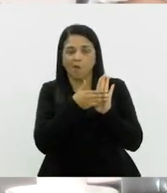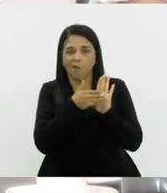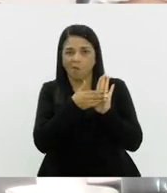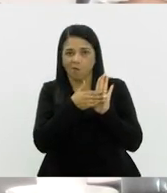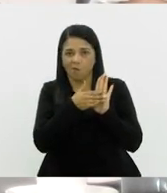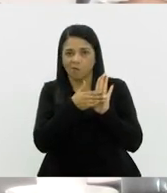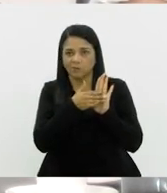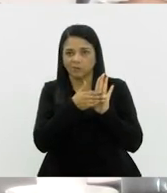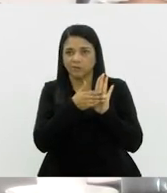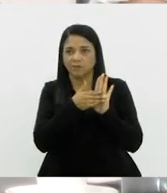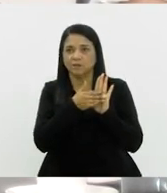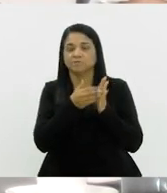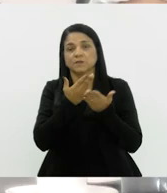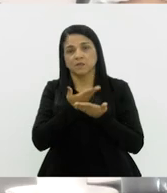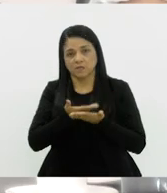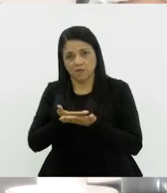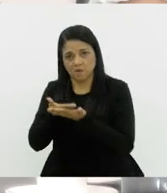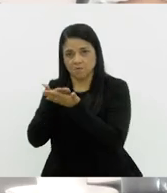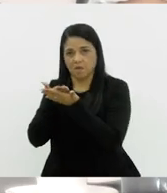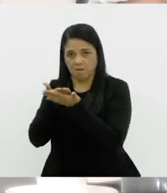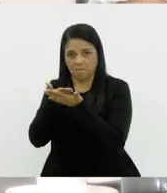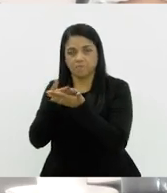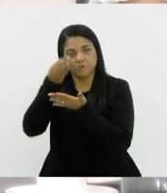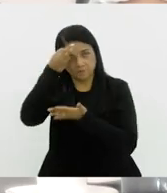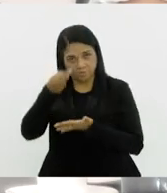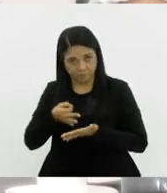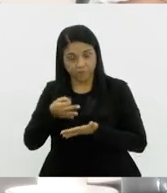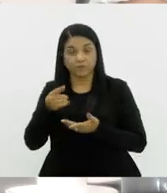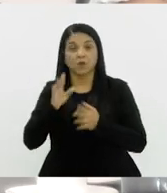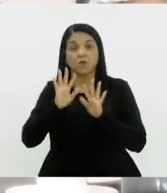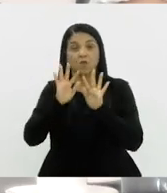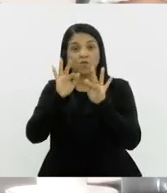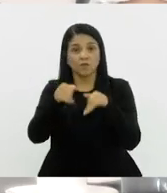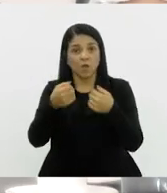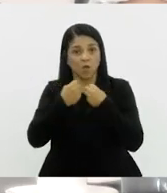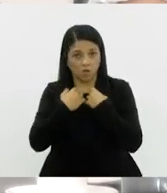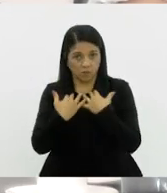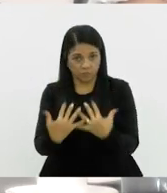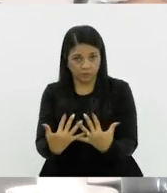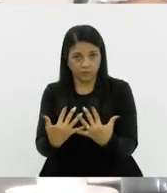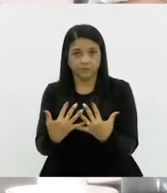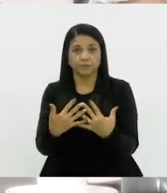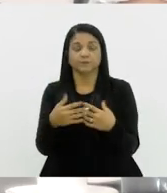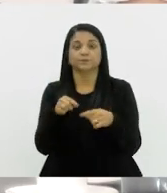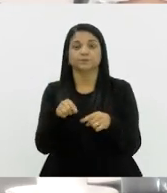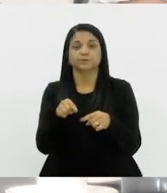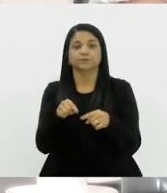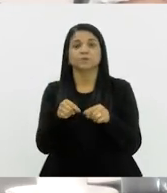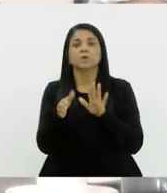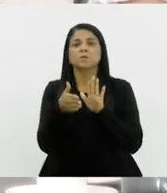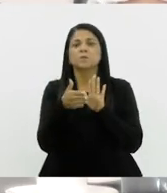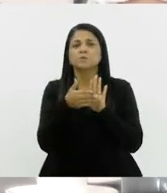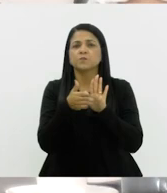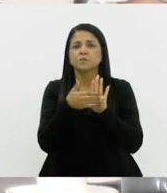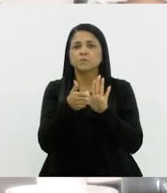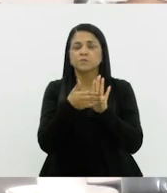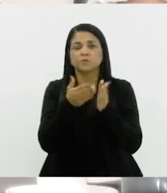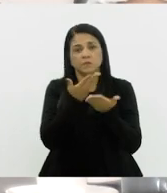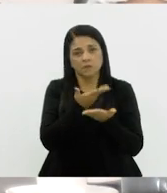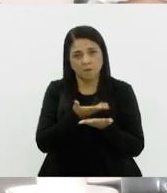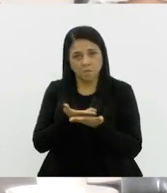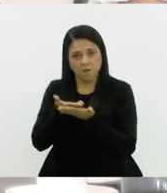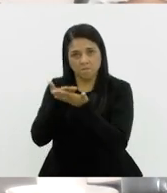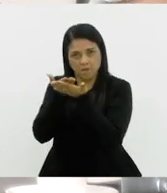vamos poder encaminhar. Ao final da audiência, nós vamos, então, propor alguns